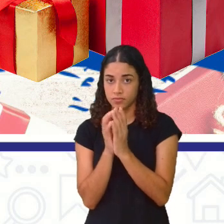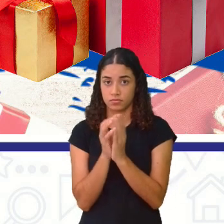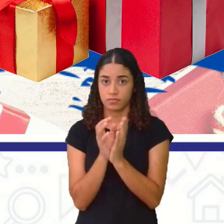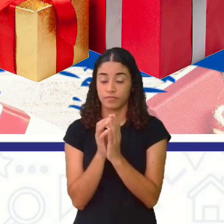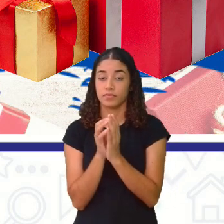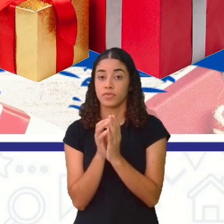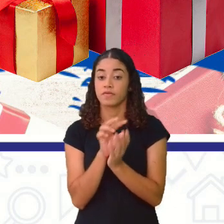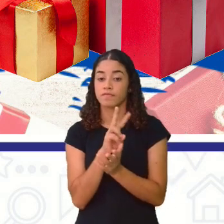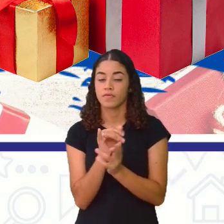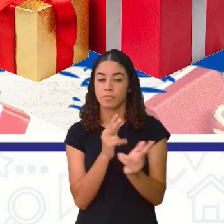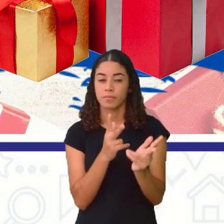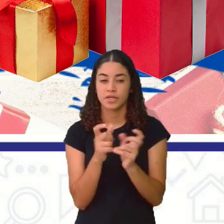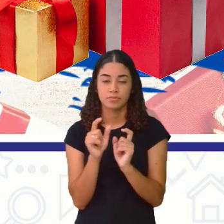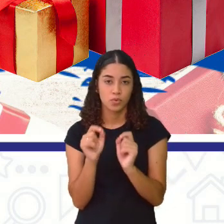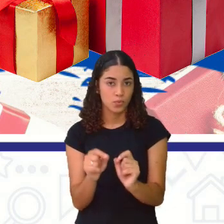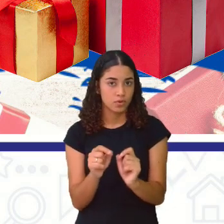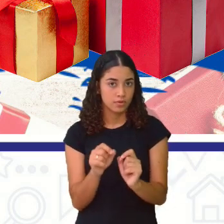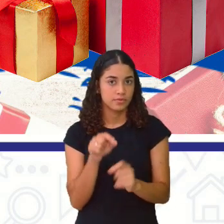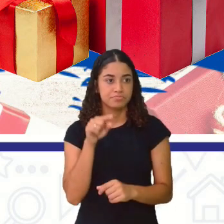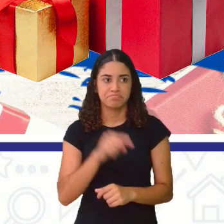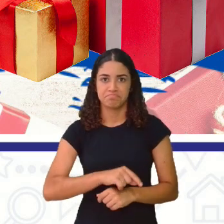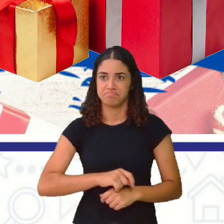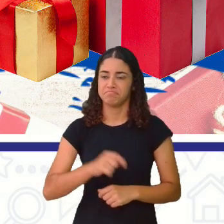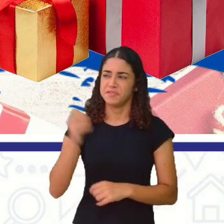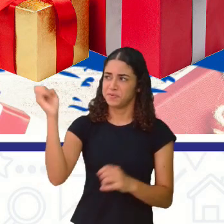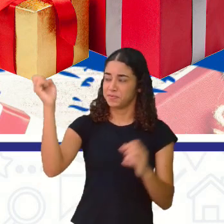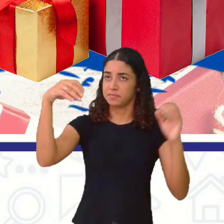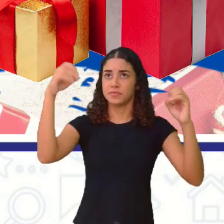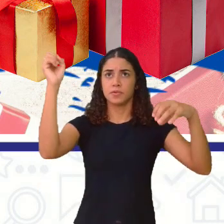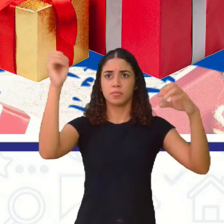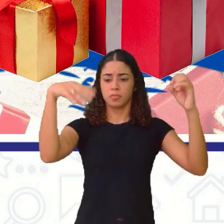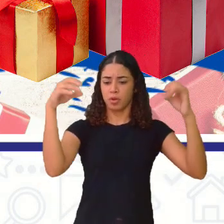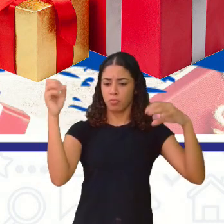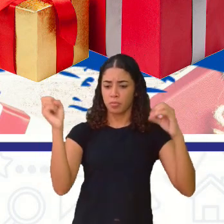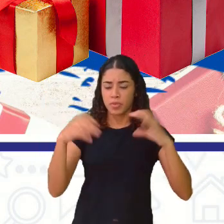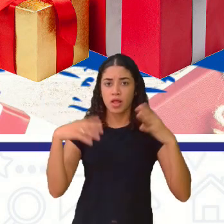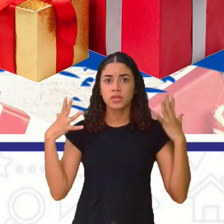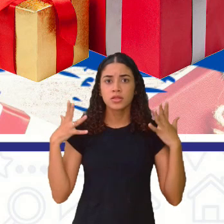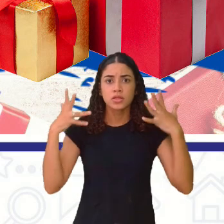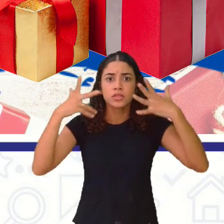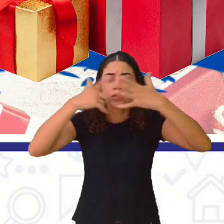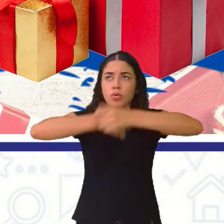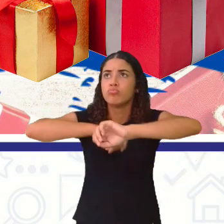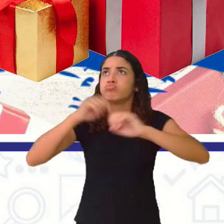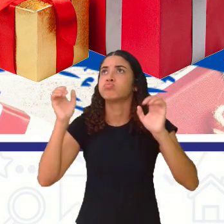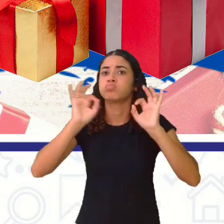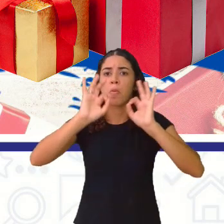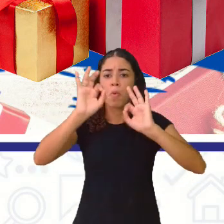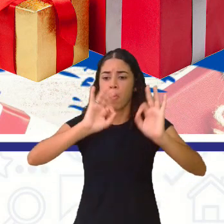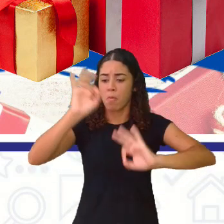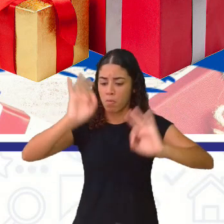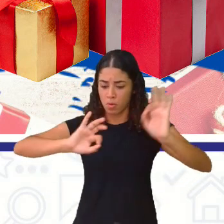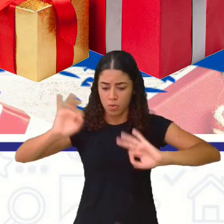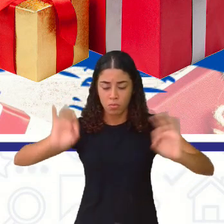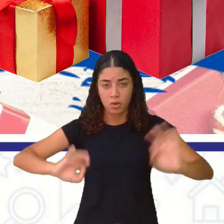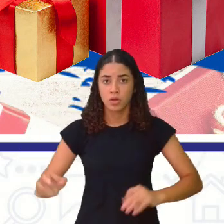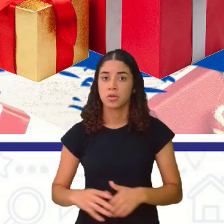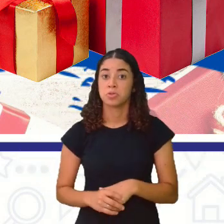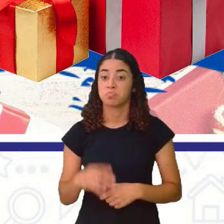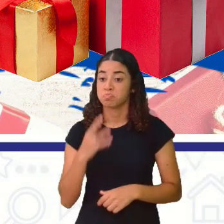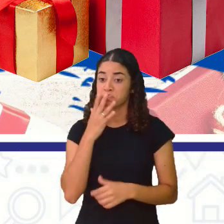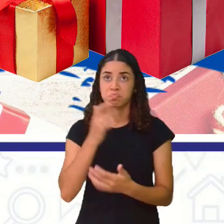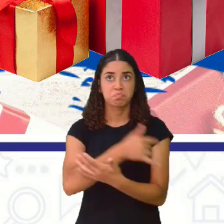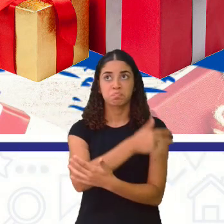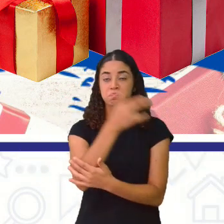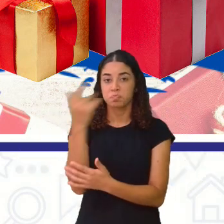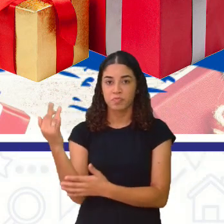está toda iluminada, com iluminação muito bonita ali, com pisca-pisca, com luzes coloridas, né? Guirlandas, né? Os